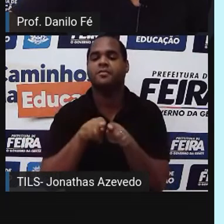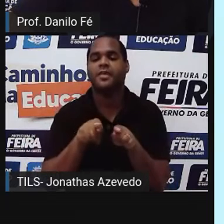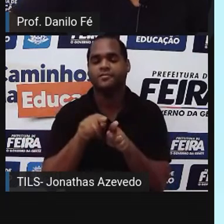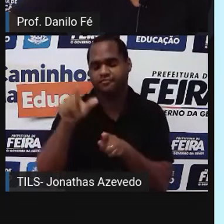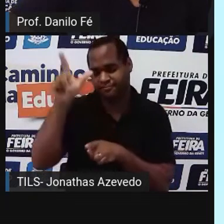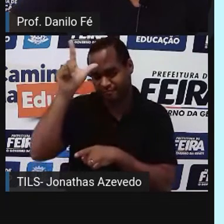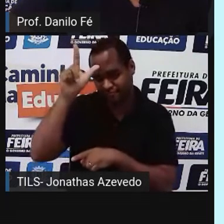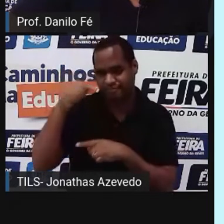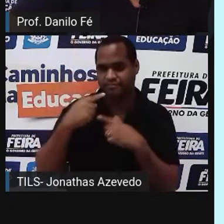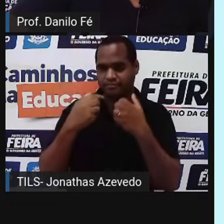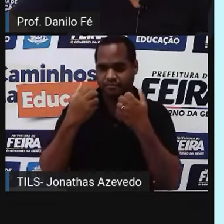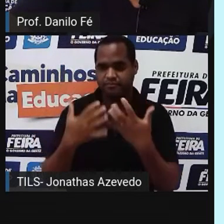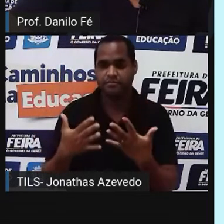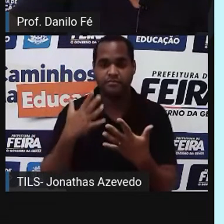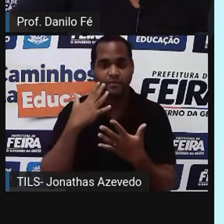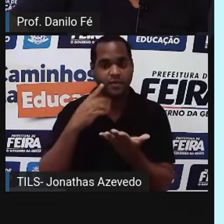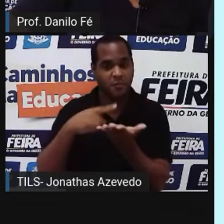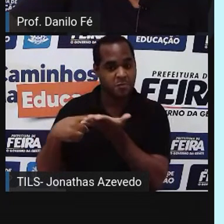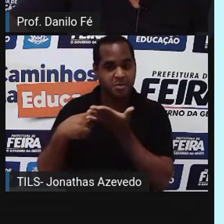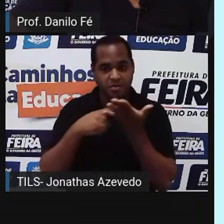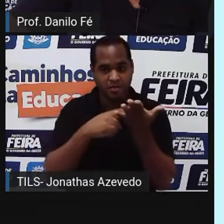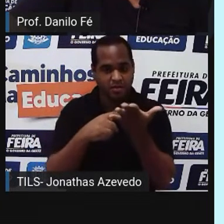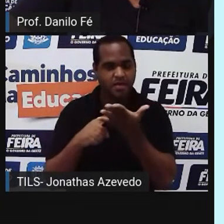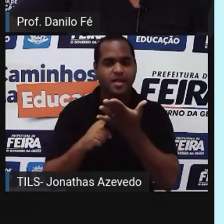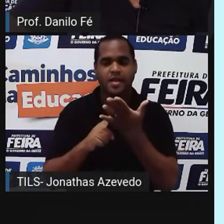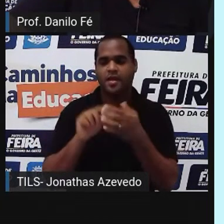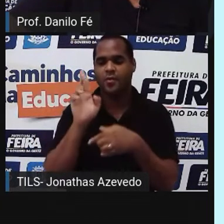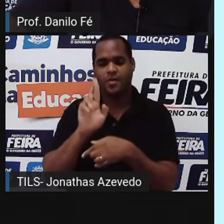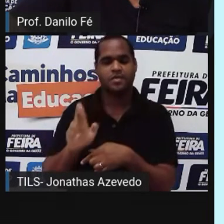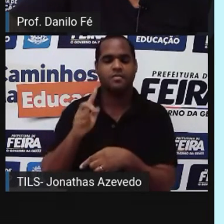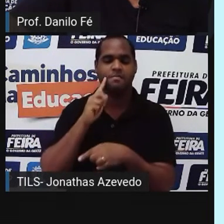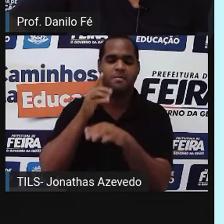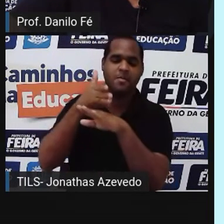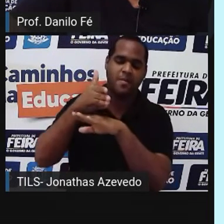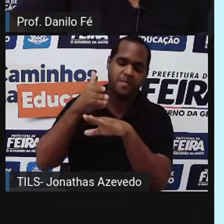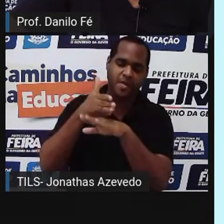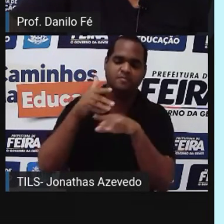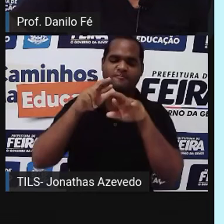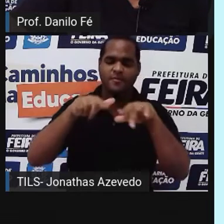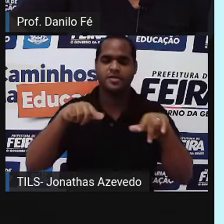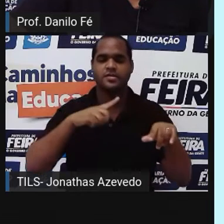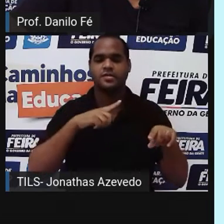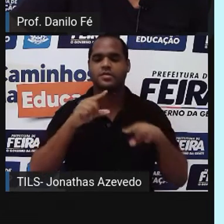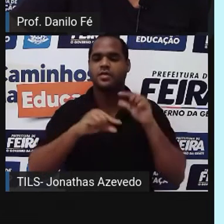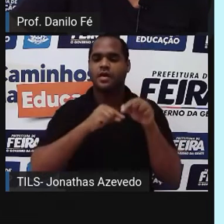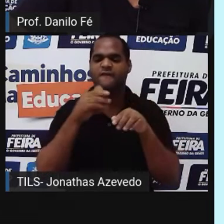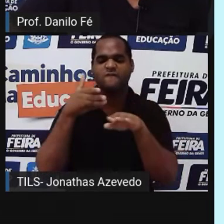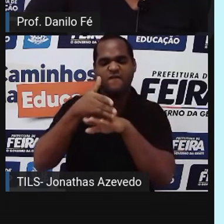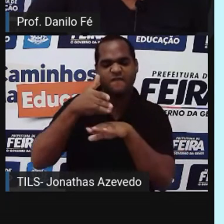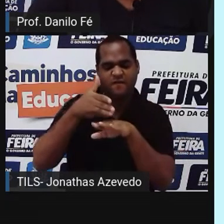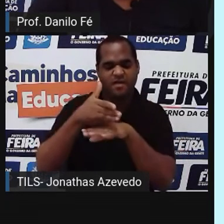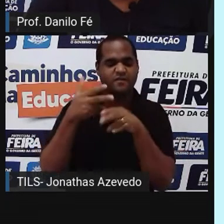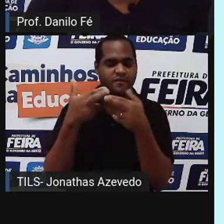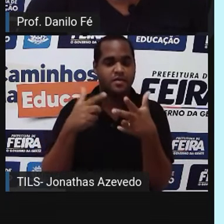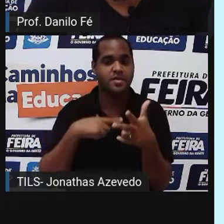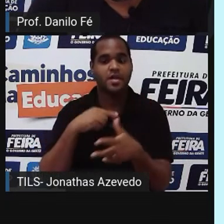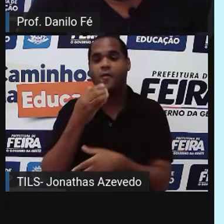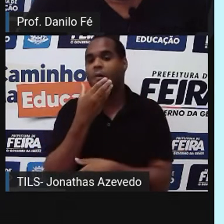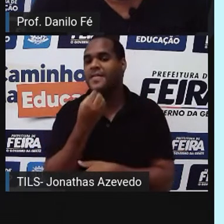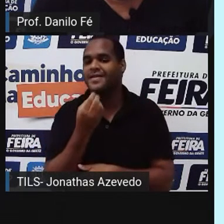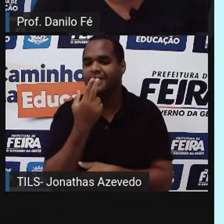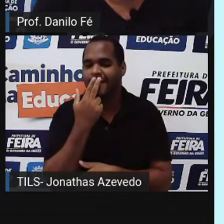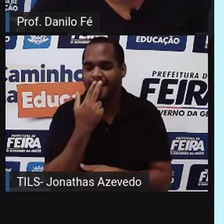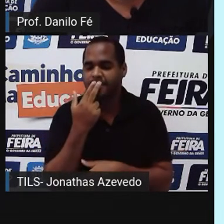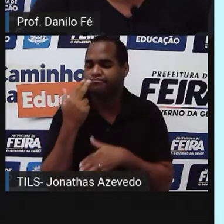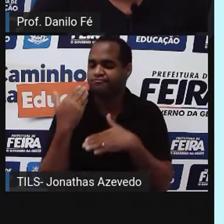como eu estou falando, as tropas russas vão avançando, as tropas ocidentais também vão avançando, e o Hitler fica cada